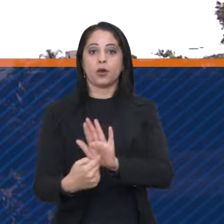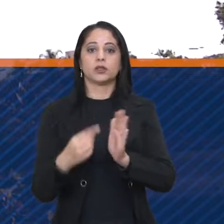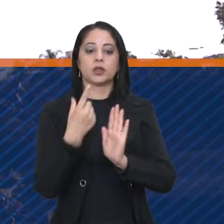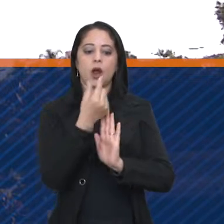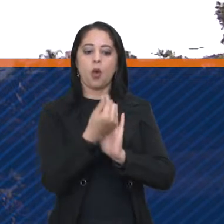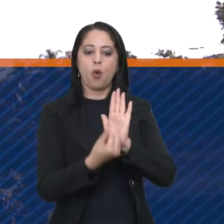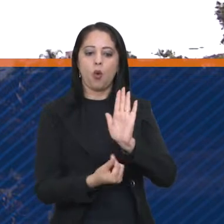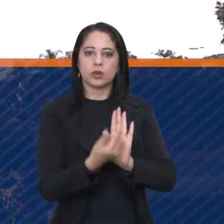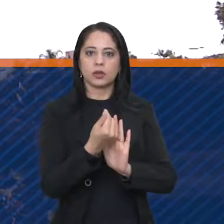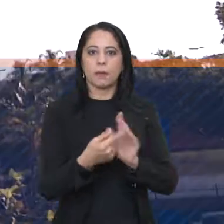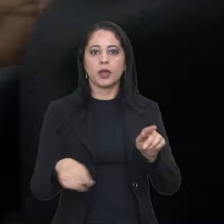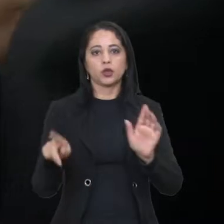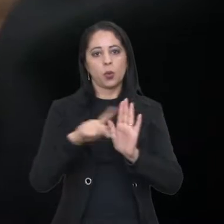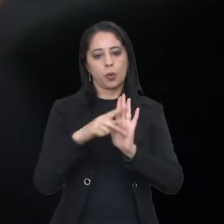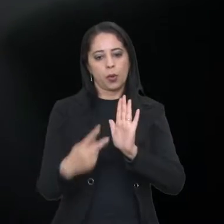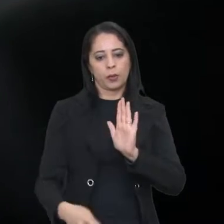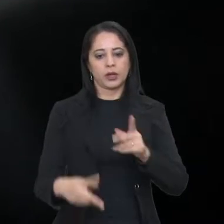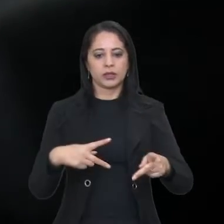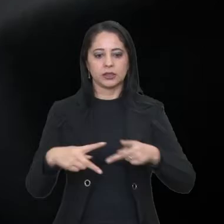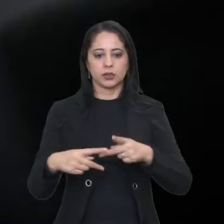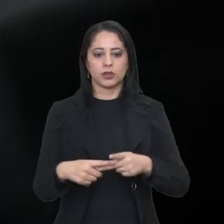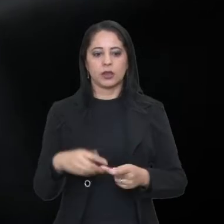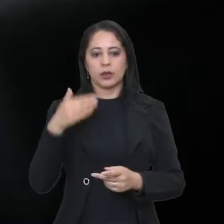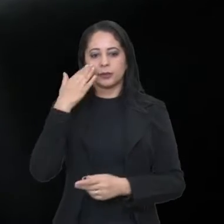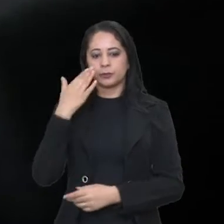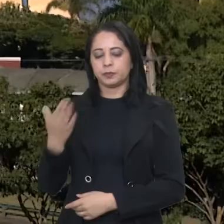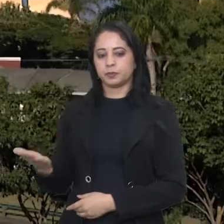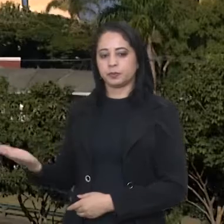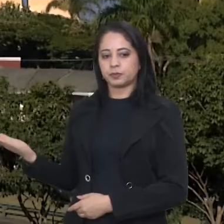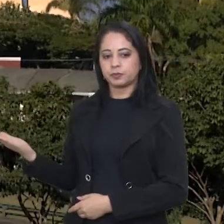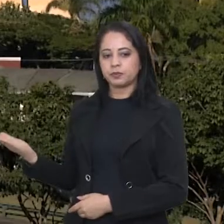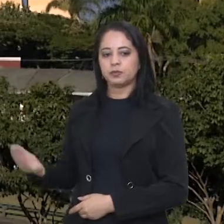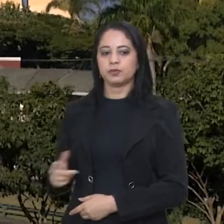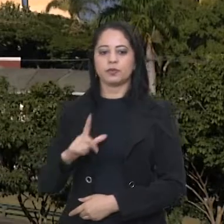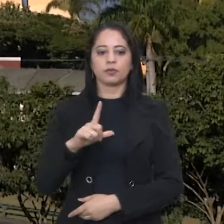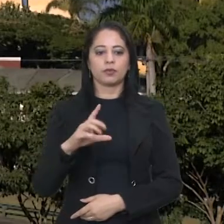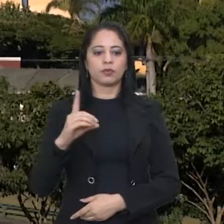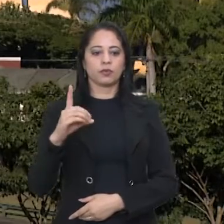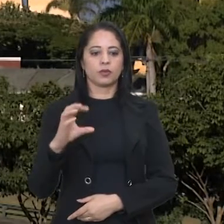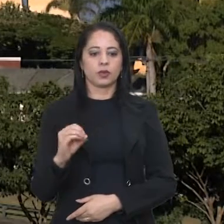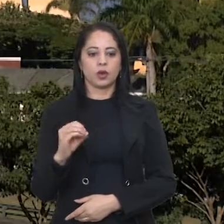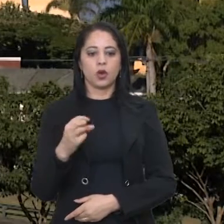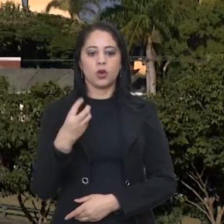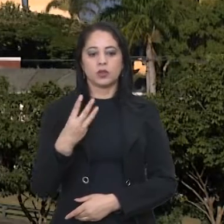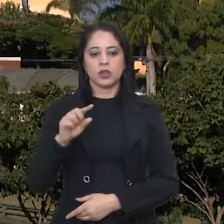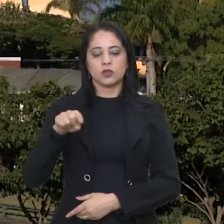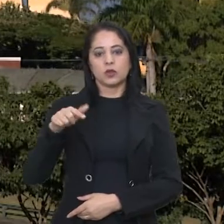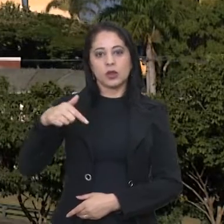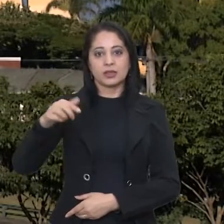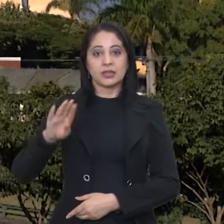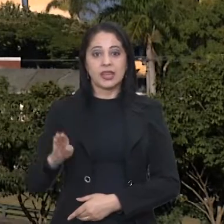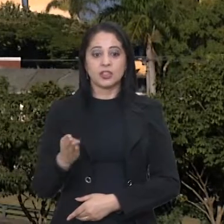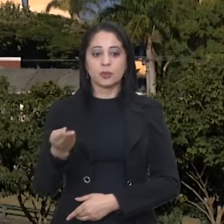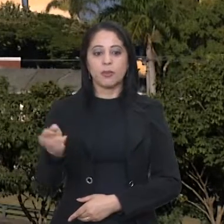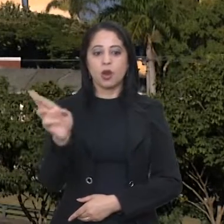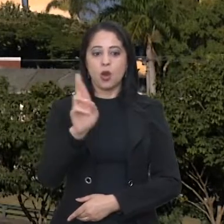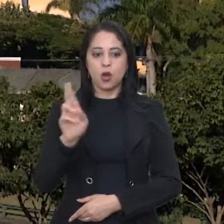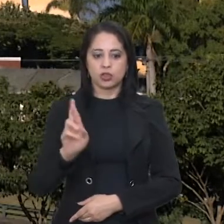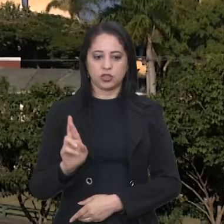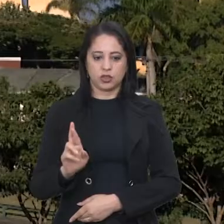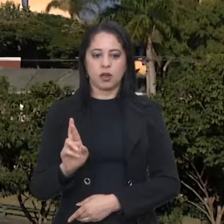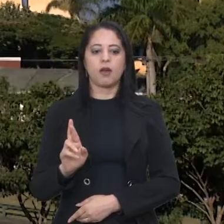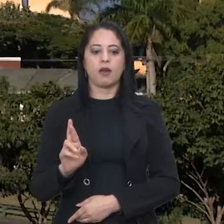o orçamento da cidade. Como aponta o projeto, a LDO de 2023 estima um orçamento